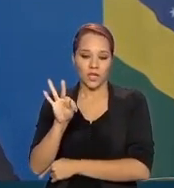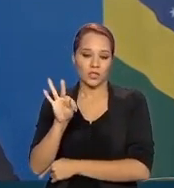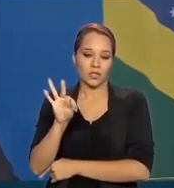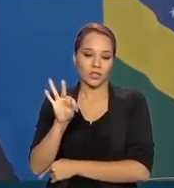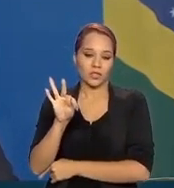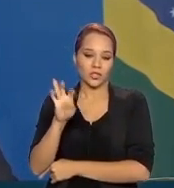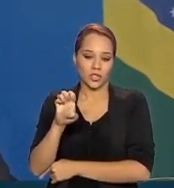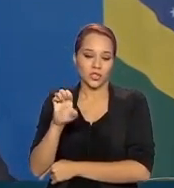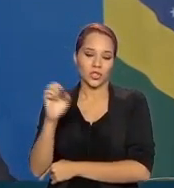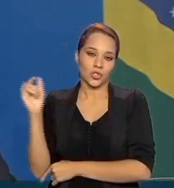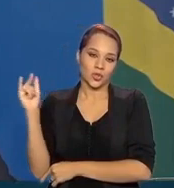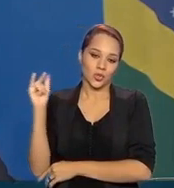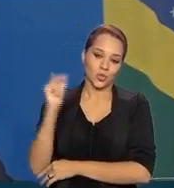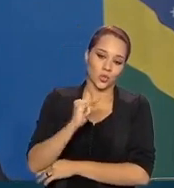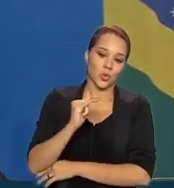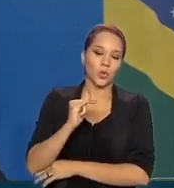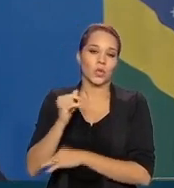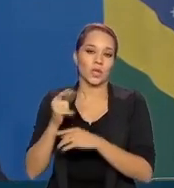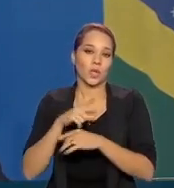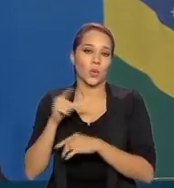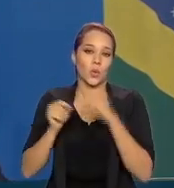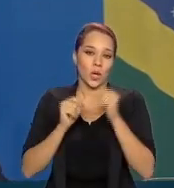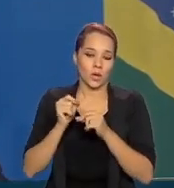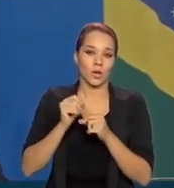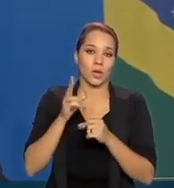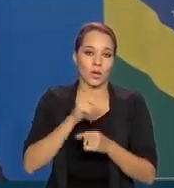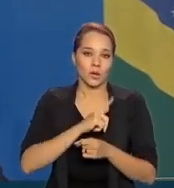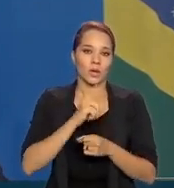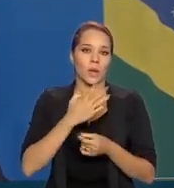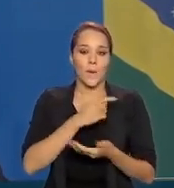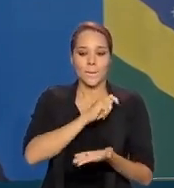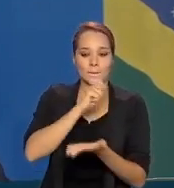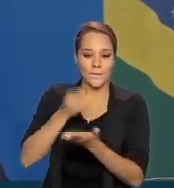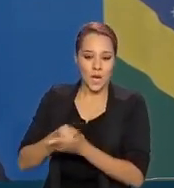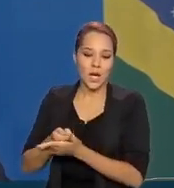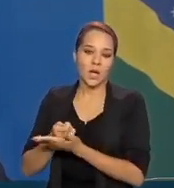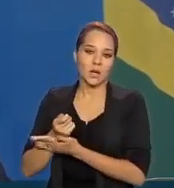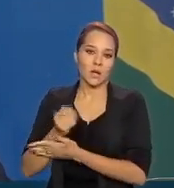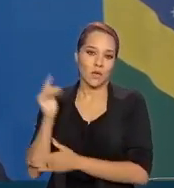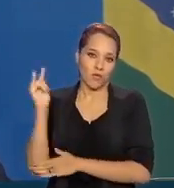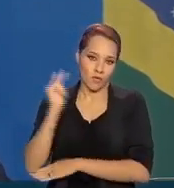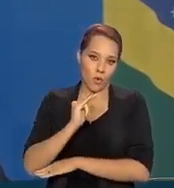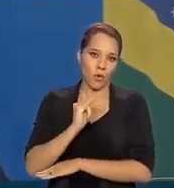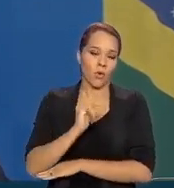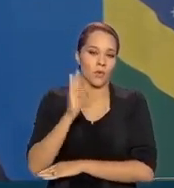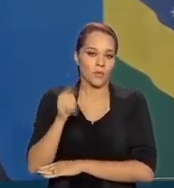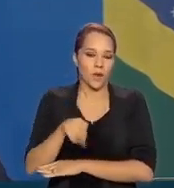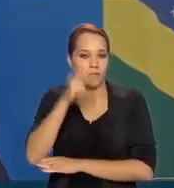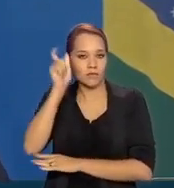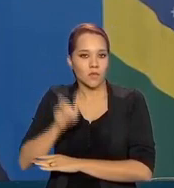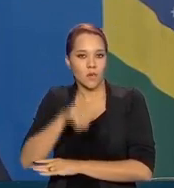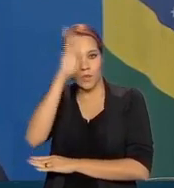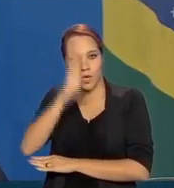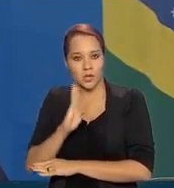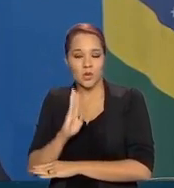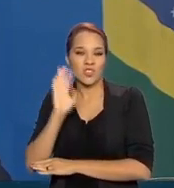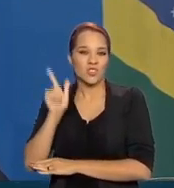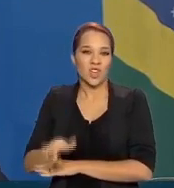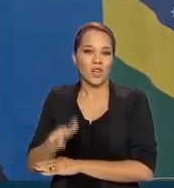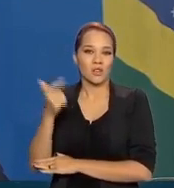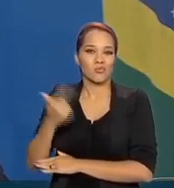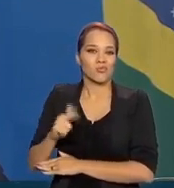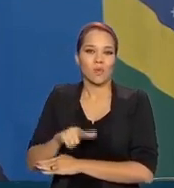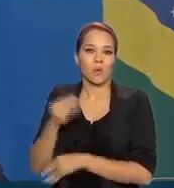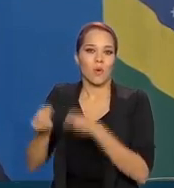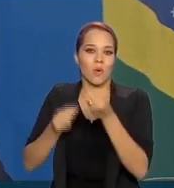seja, o governo brasileiro, através do Itamaraty, no caso, pagando os voos para trazer brasileiros em situações onde já não é mais